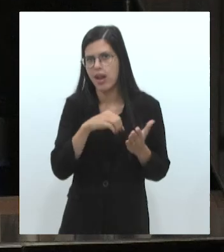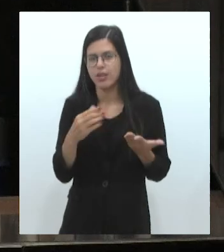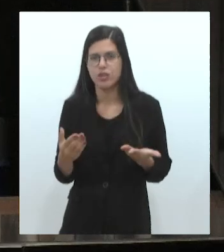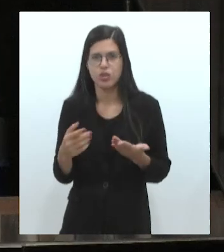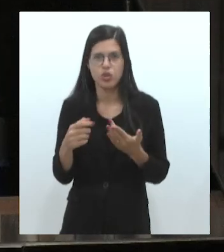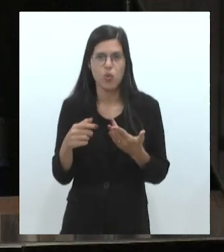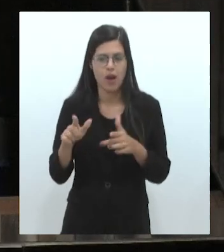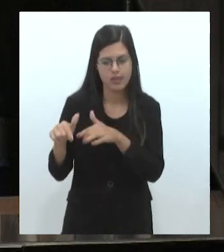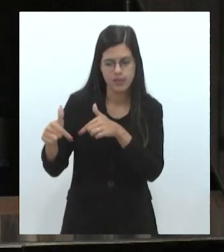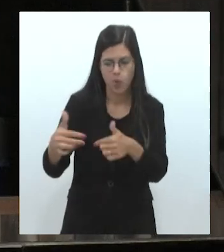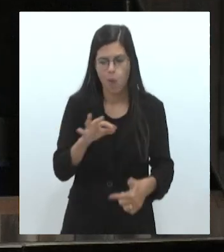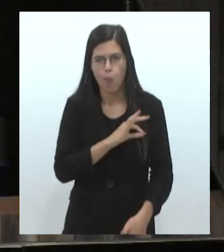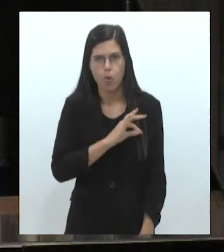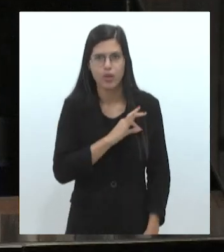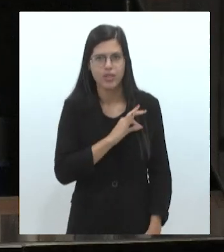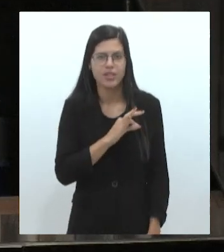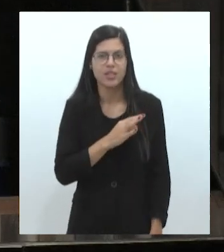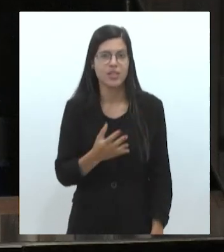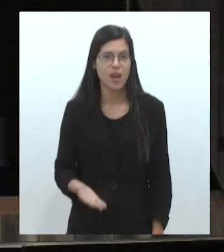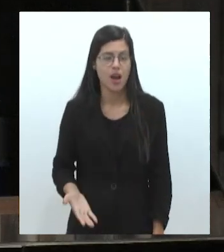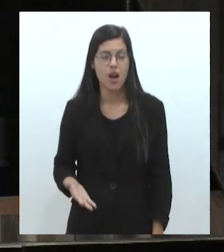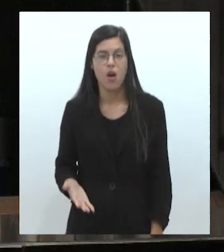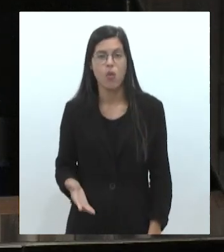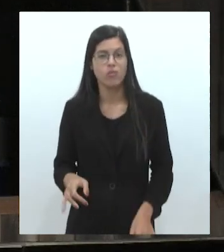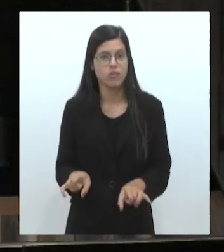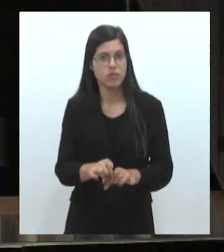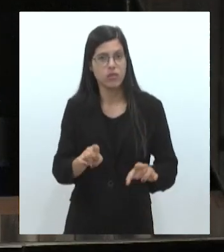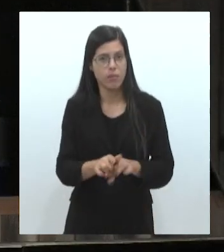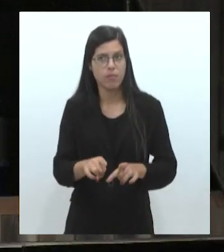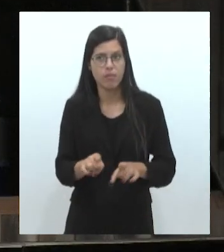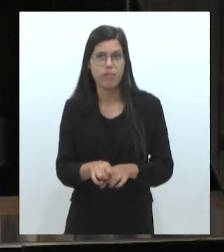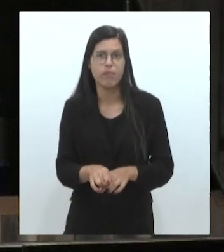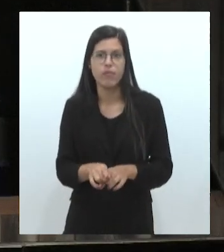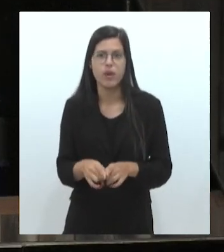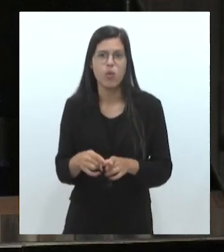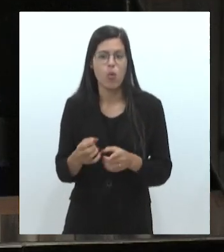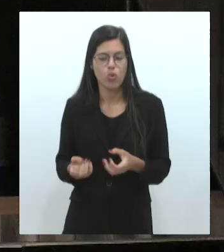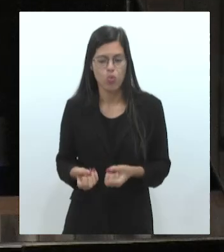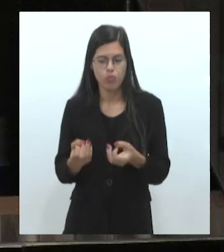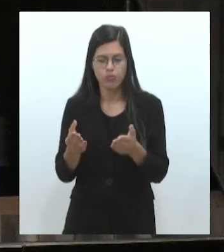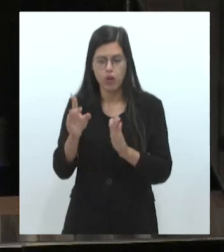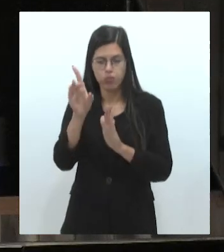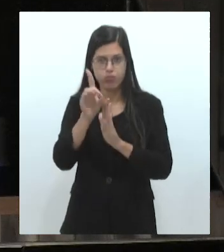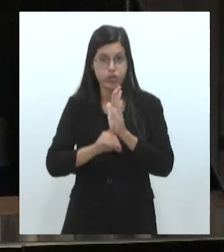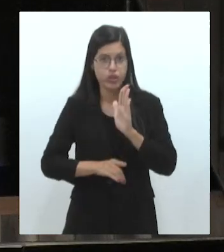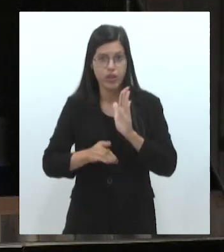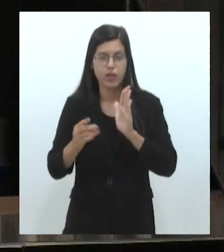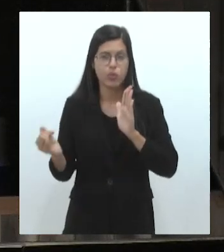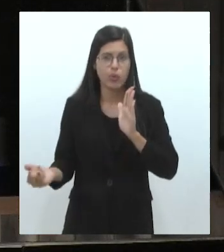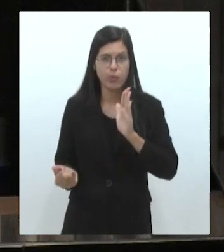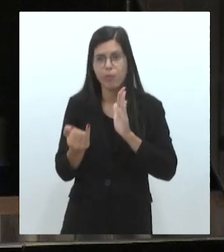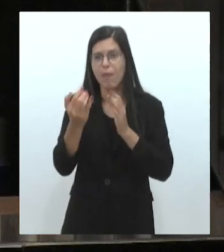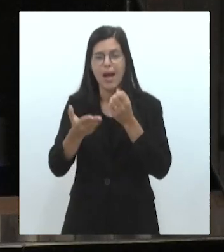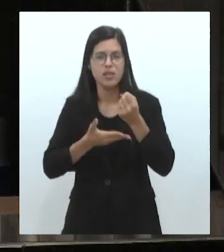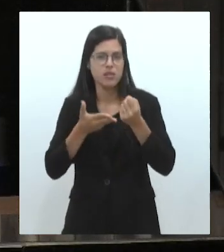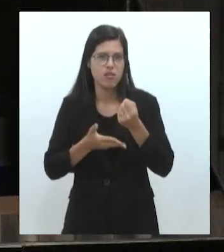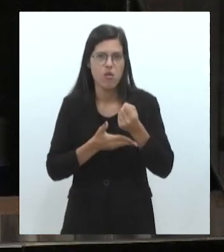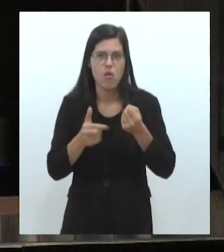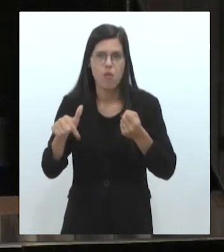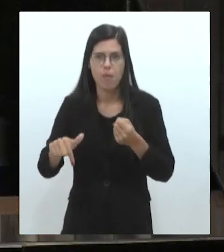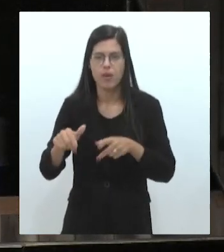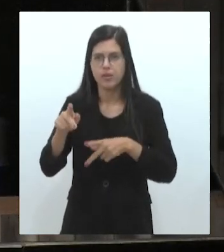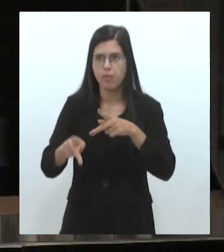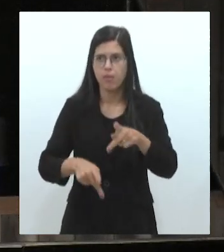falha, antes de tudo, quando nega direitos essenciais a essas populações. Porque, não se enganem,